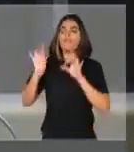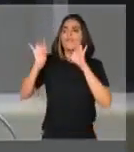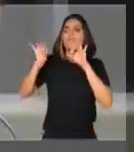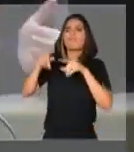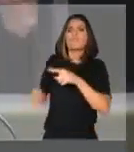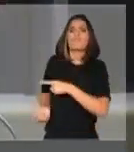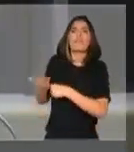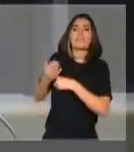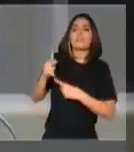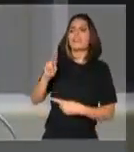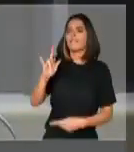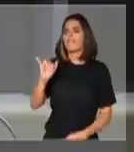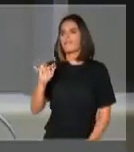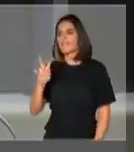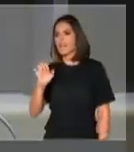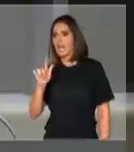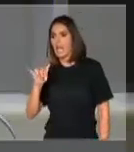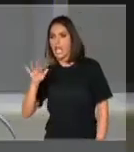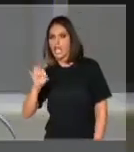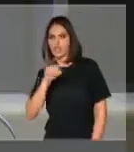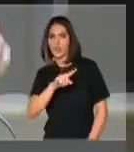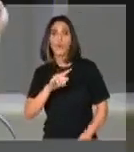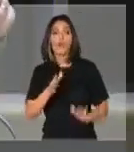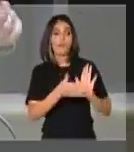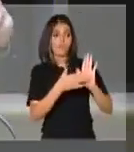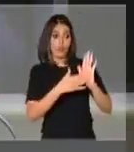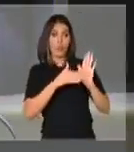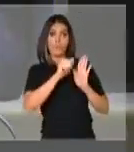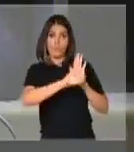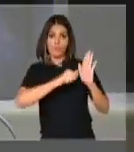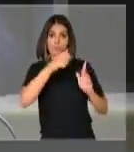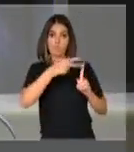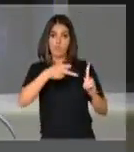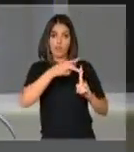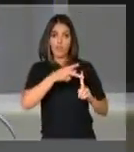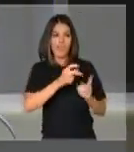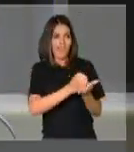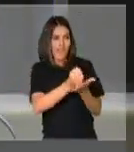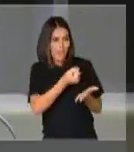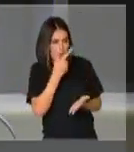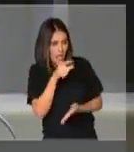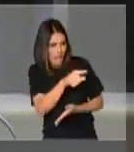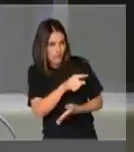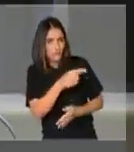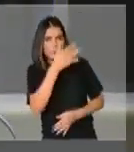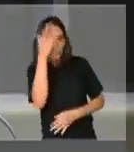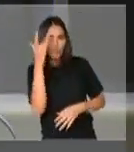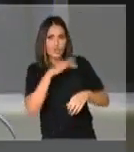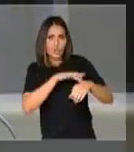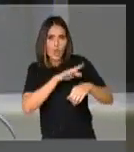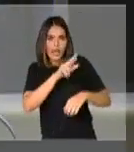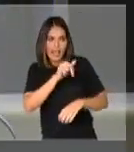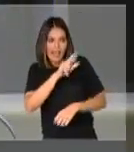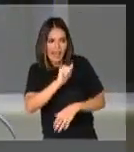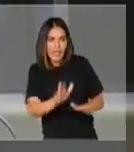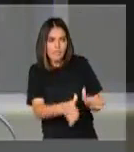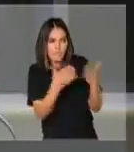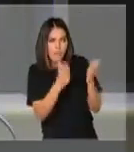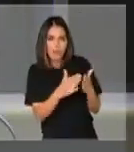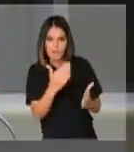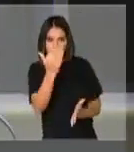privilégio, apresentar uma reforma da Previdência que quer cortar remédio de pessoas com doenças raras,